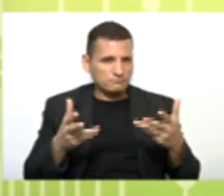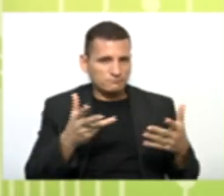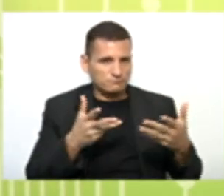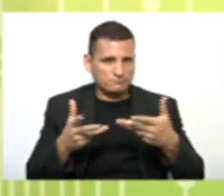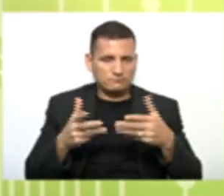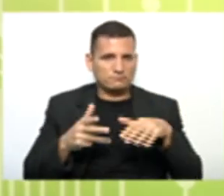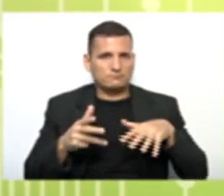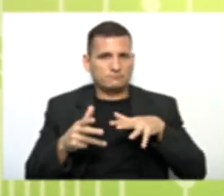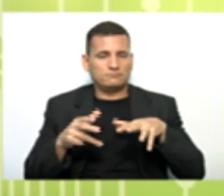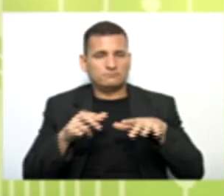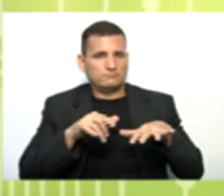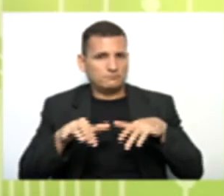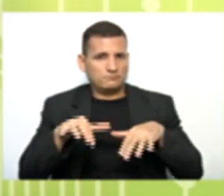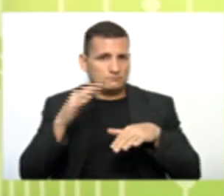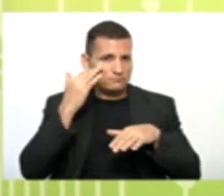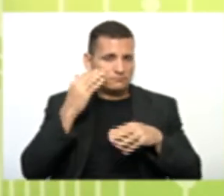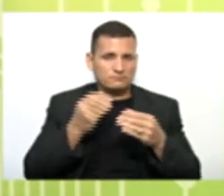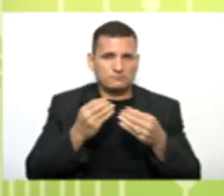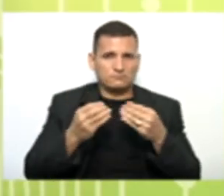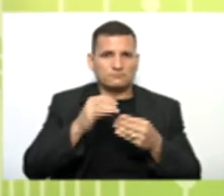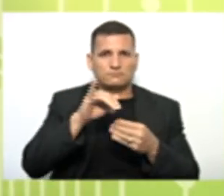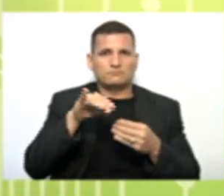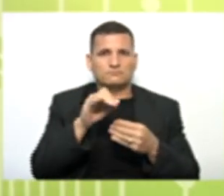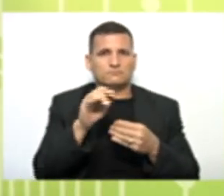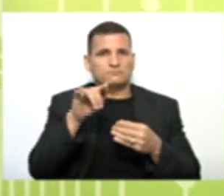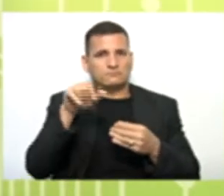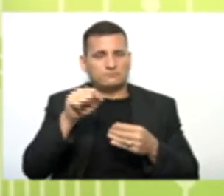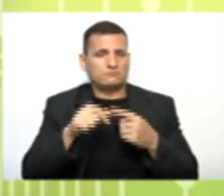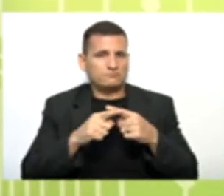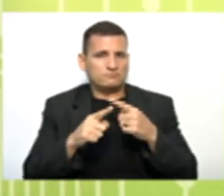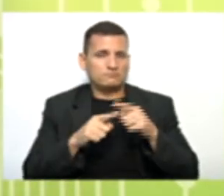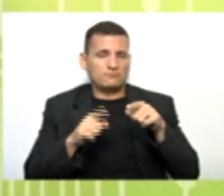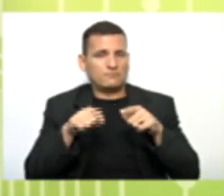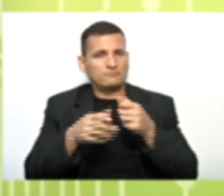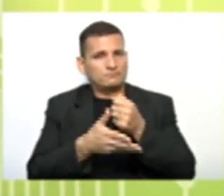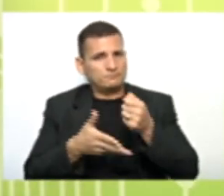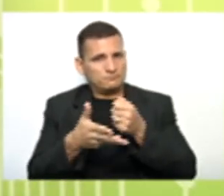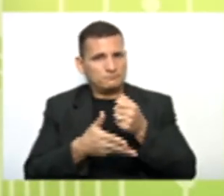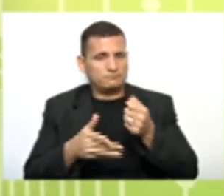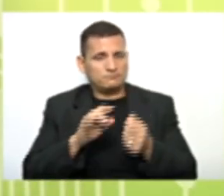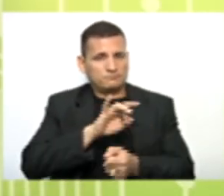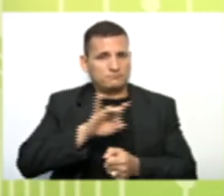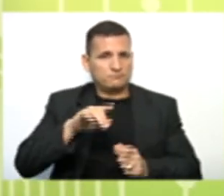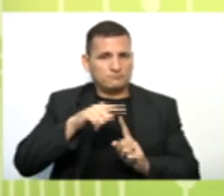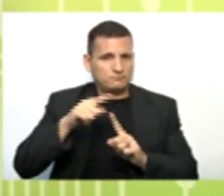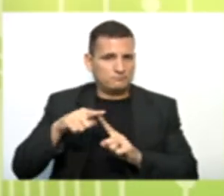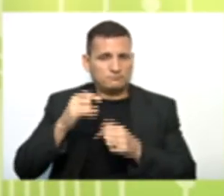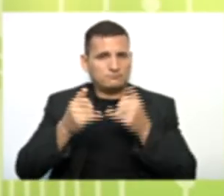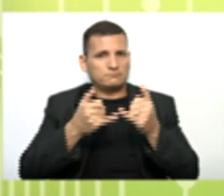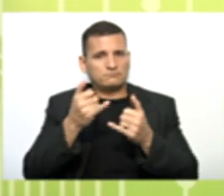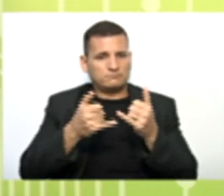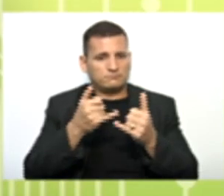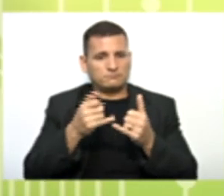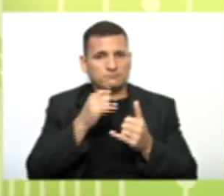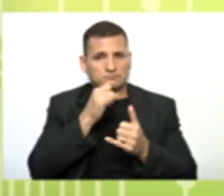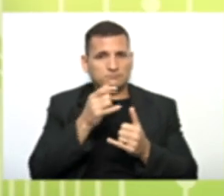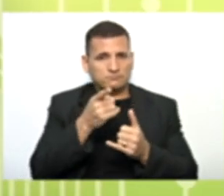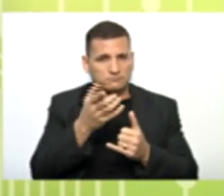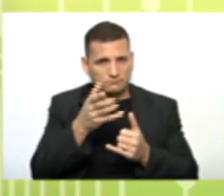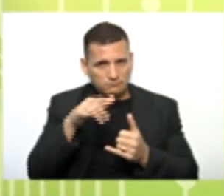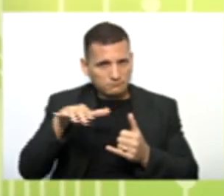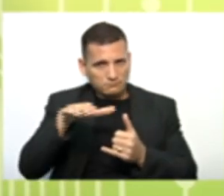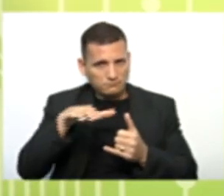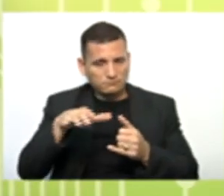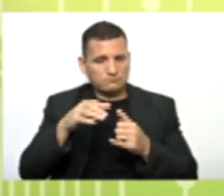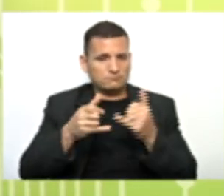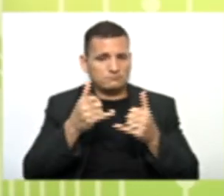da programação e entender como funcionam os jogos. Até porque isso é o princípio de cada tipo de jogo. Tá? Então, se você quiser entrar nessa área de jogos,